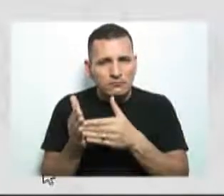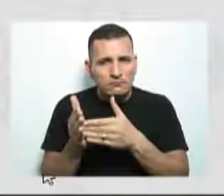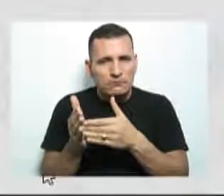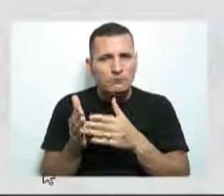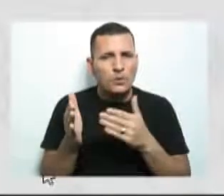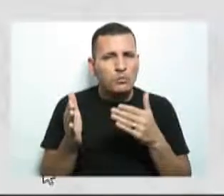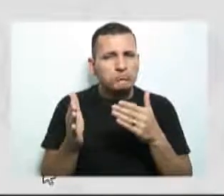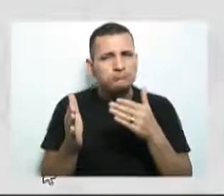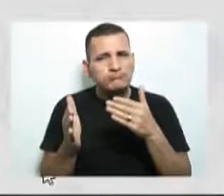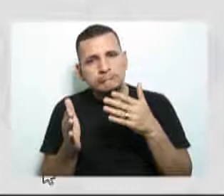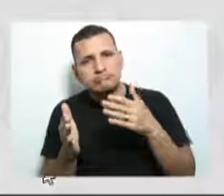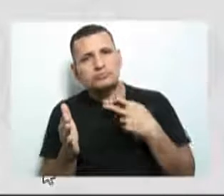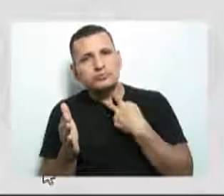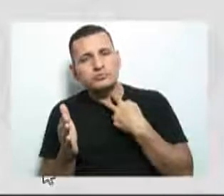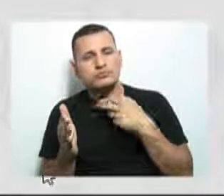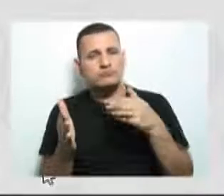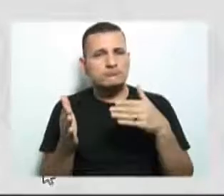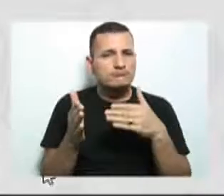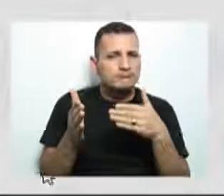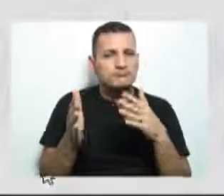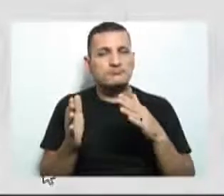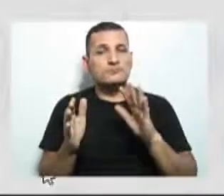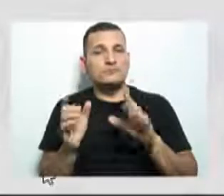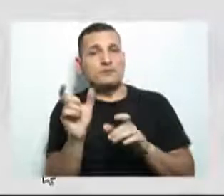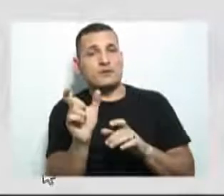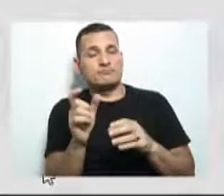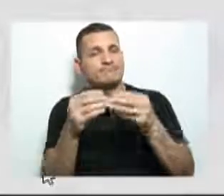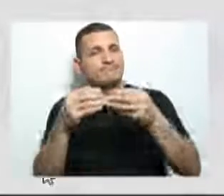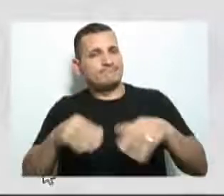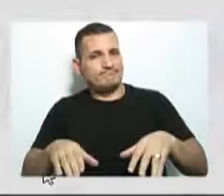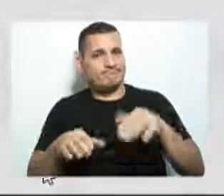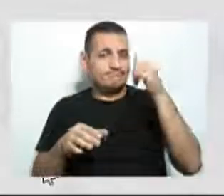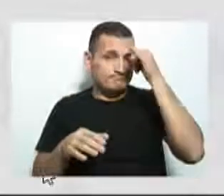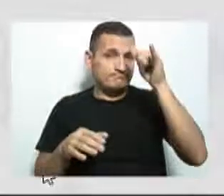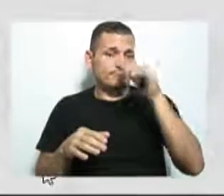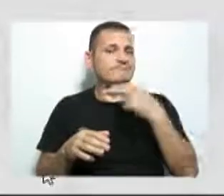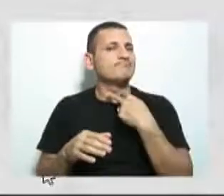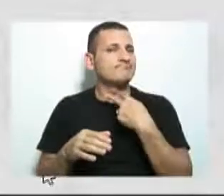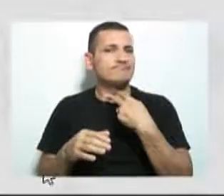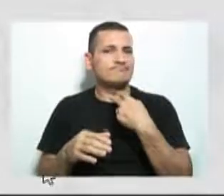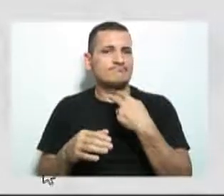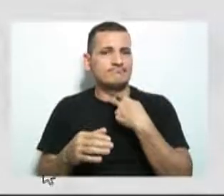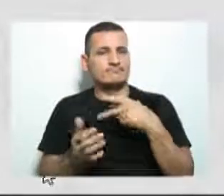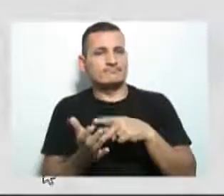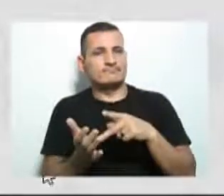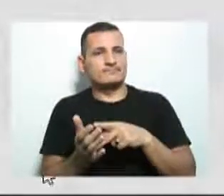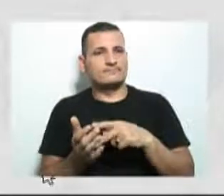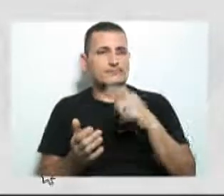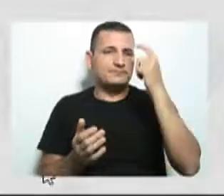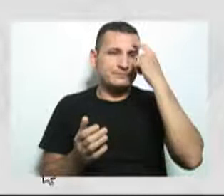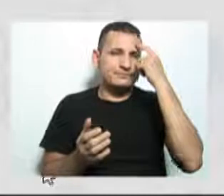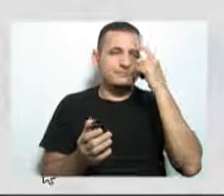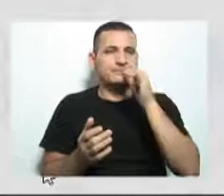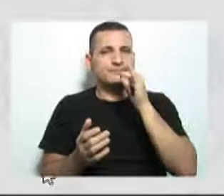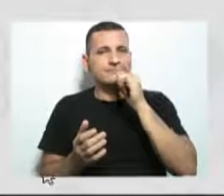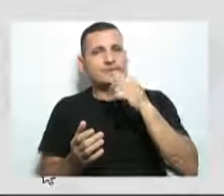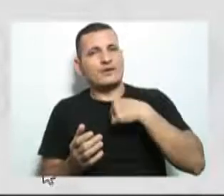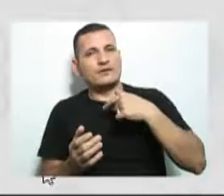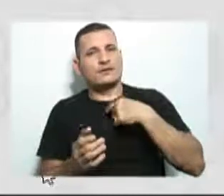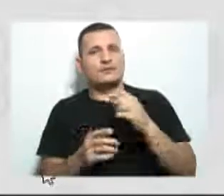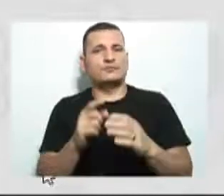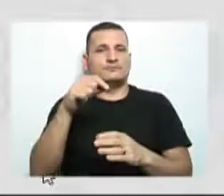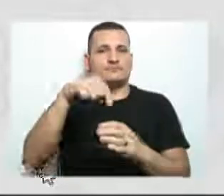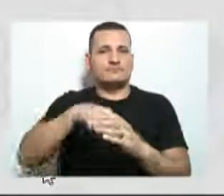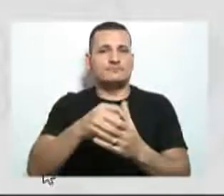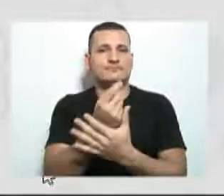ir, para não ficar no prejuízo. Olha a palavra prejuízo aqui. Não pode haver prejuízo. Já pensou, eu plantei uma bananeira,